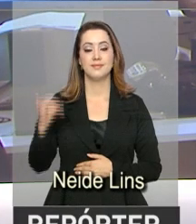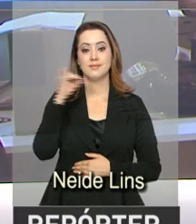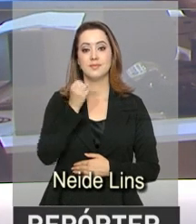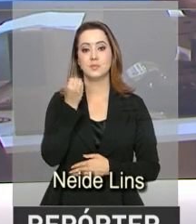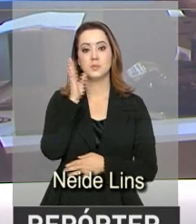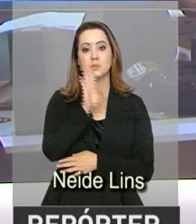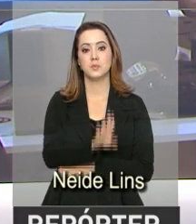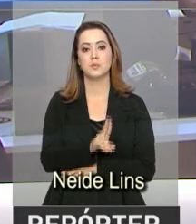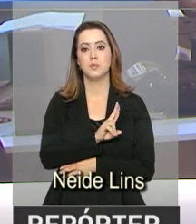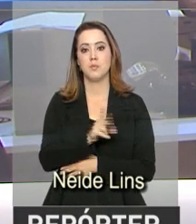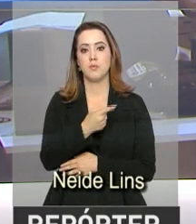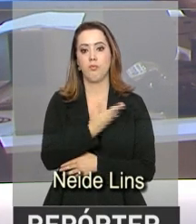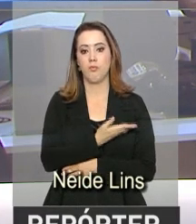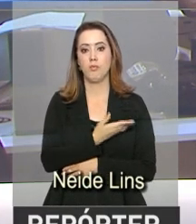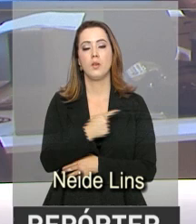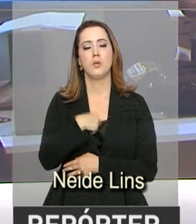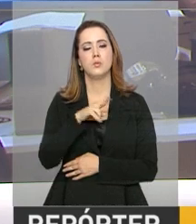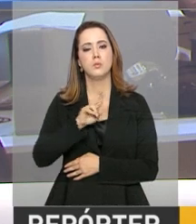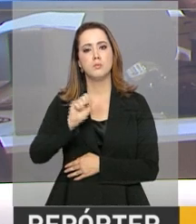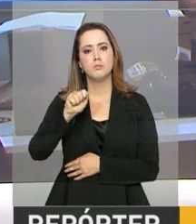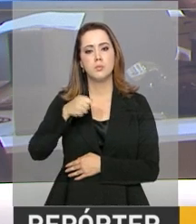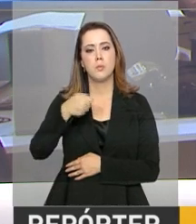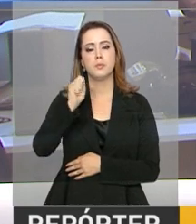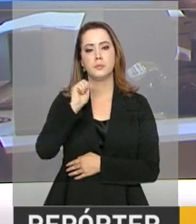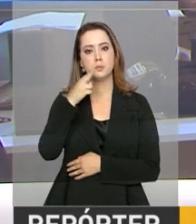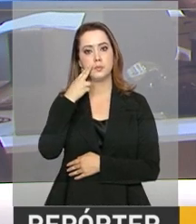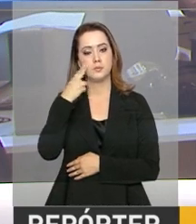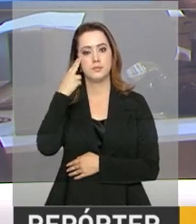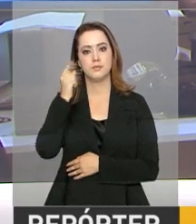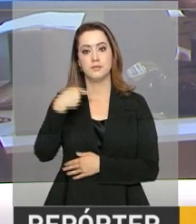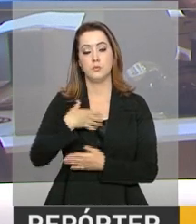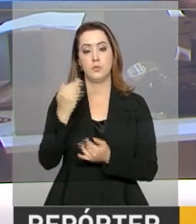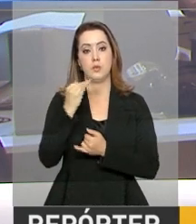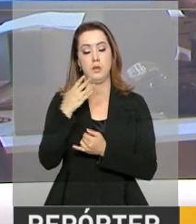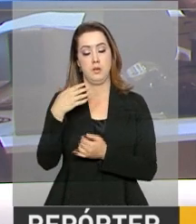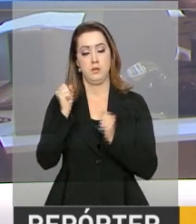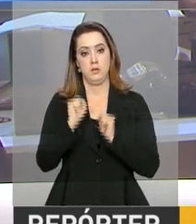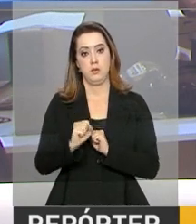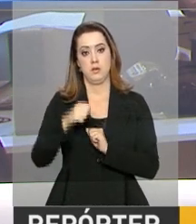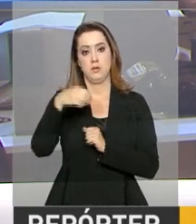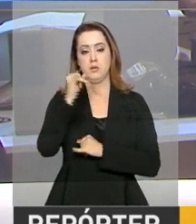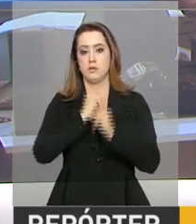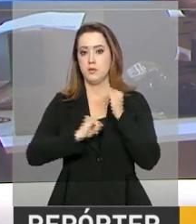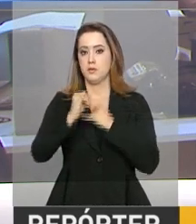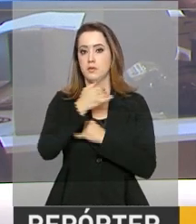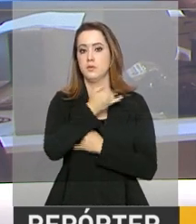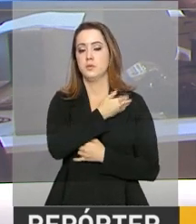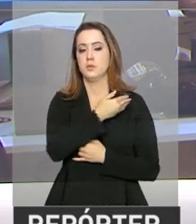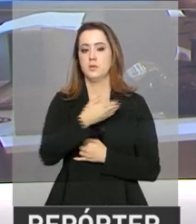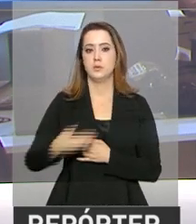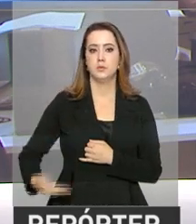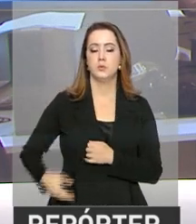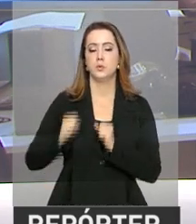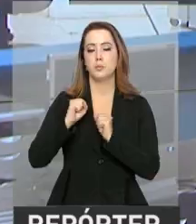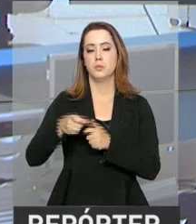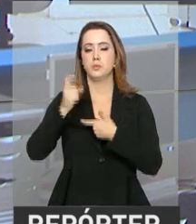Olá, boa tarde. Eu sou José Luiz Filho e a partir de agora trago para você aqui no Repórter NBR as notícias do Poder Executivo